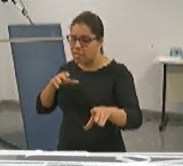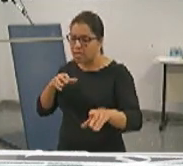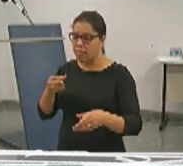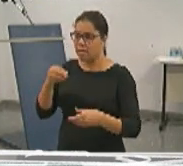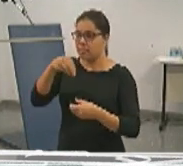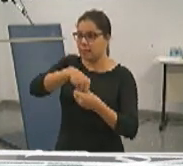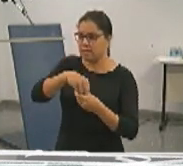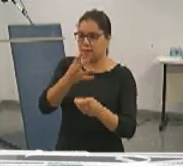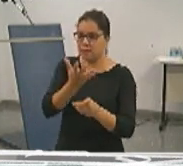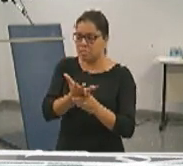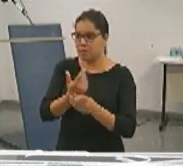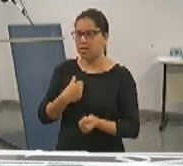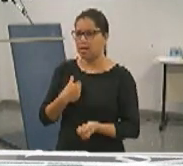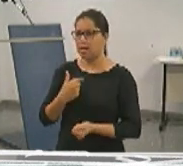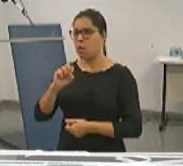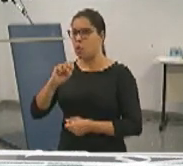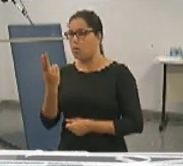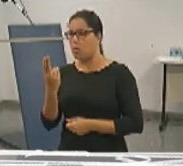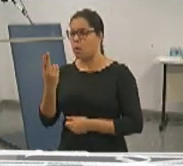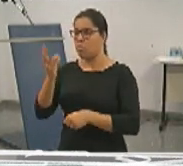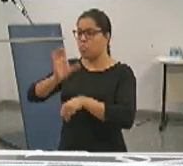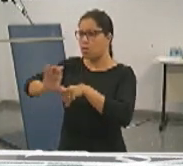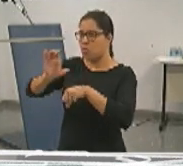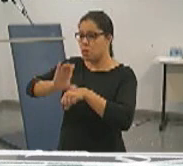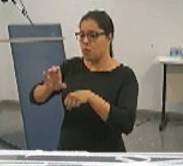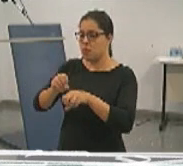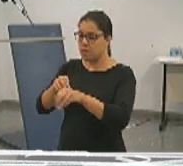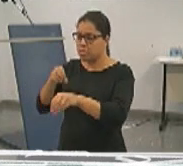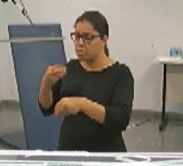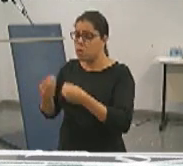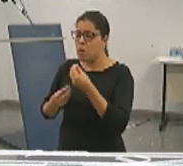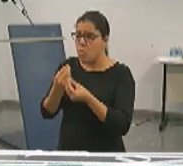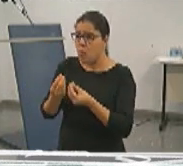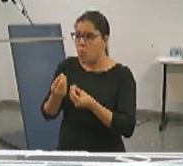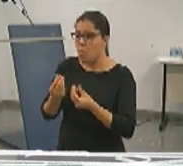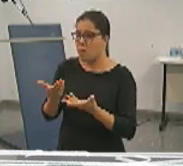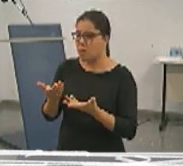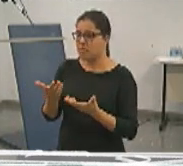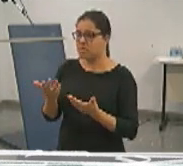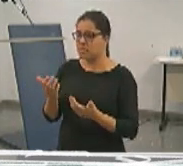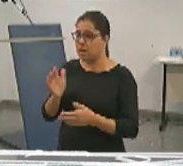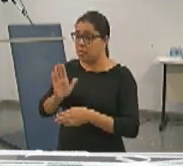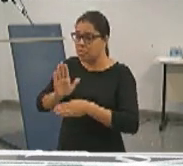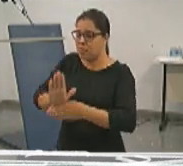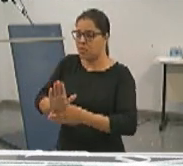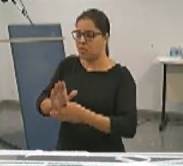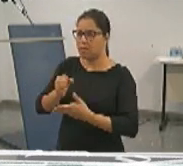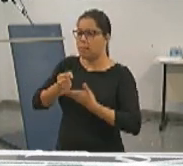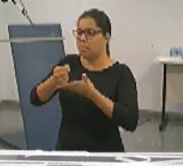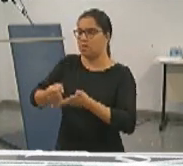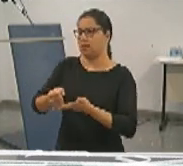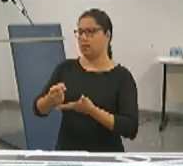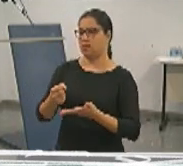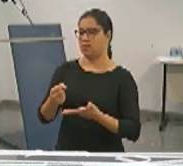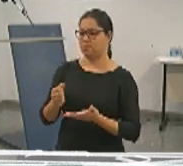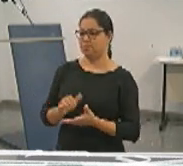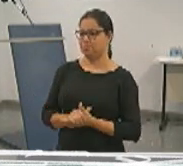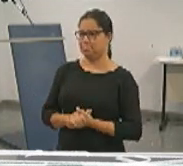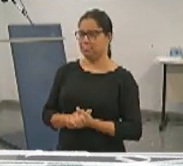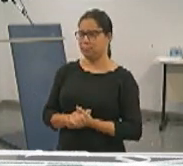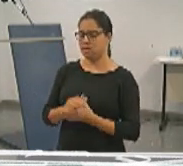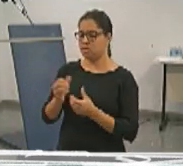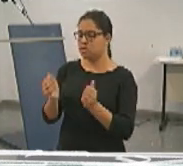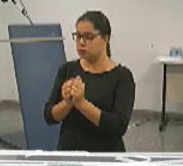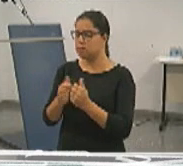curso, né? De que forma a EAD pode fazer parte como um instrumento no processo de ensino-aprendizagem. Isso